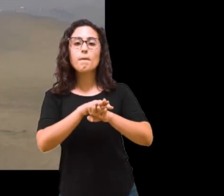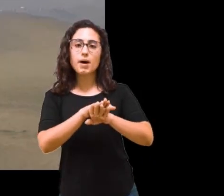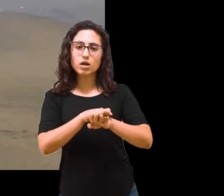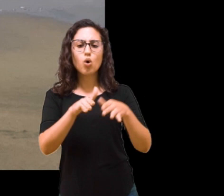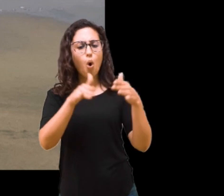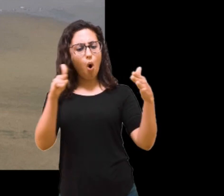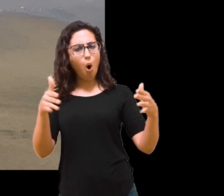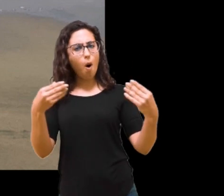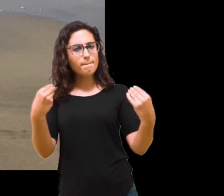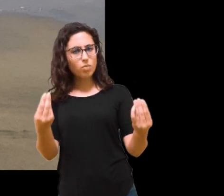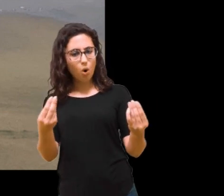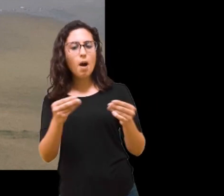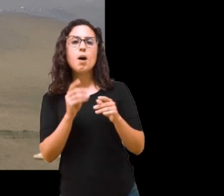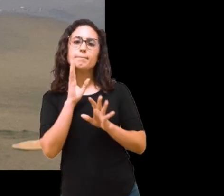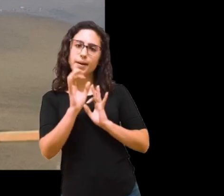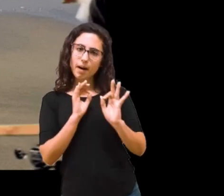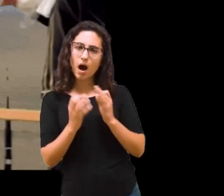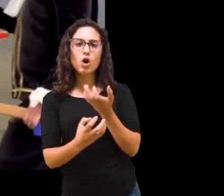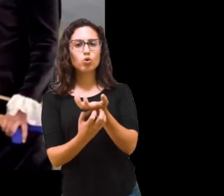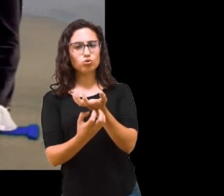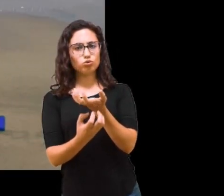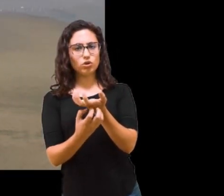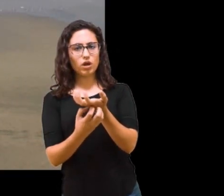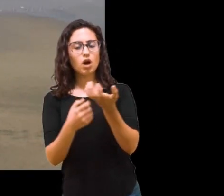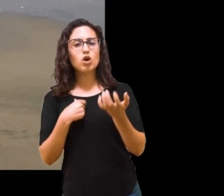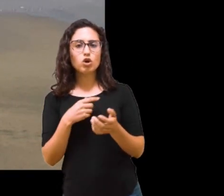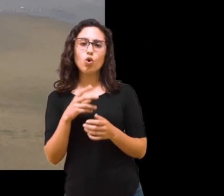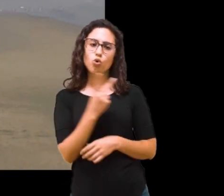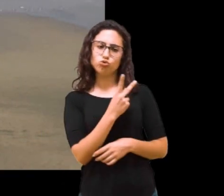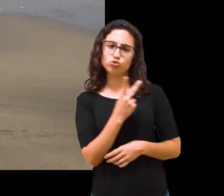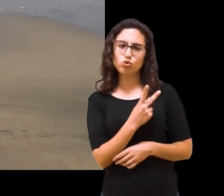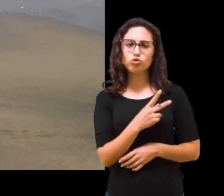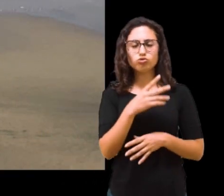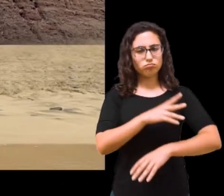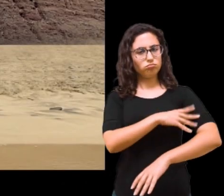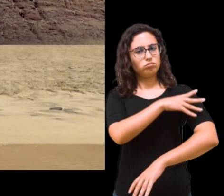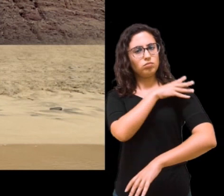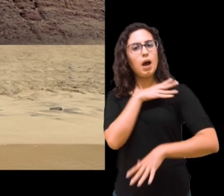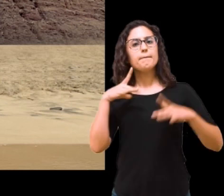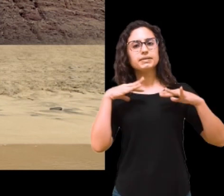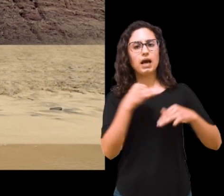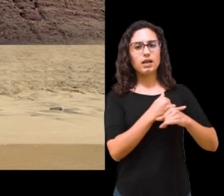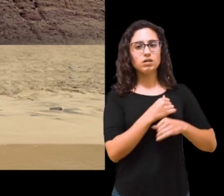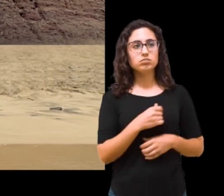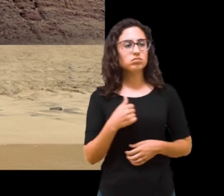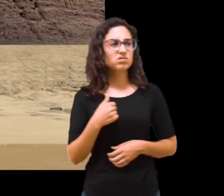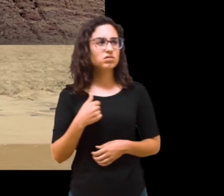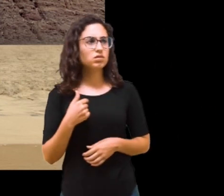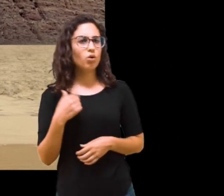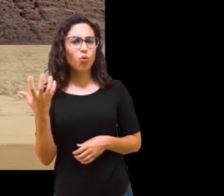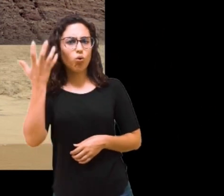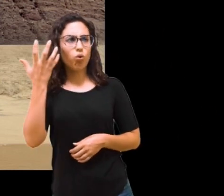eu e o Almirante vamos dar um passeio pela ilha. Mas eu sou Duque, Majestade. E eu, Marquês.